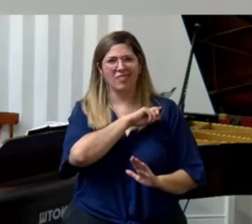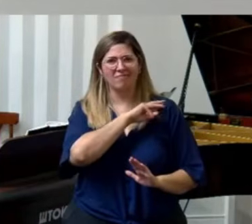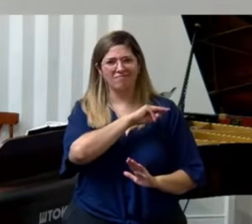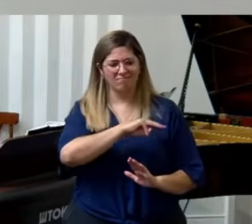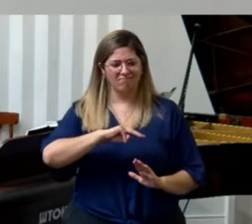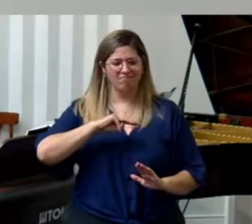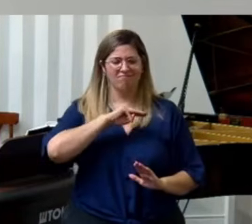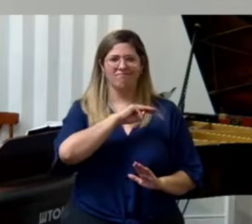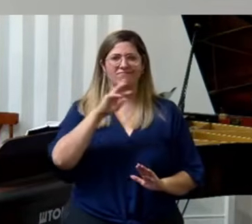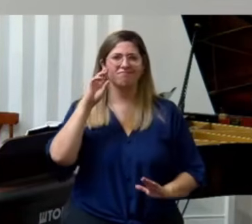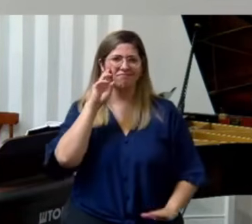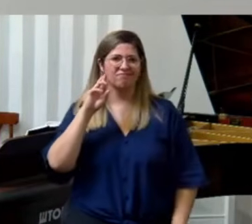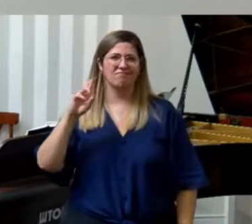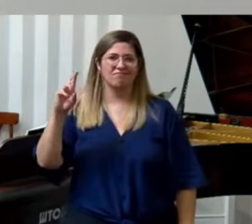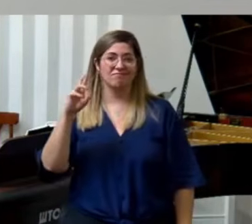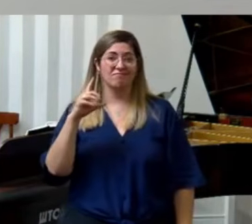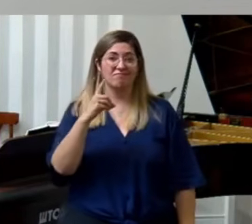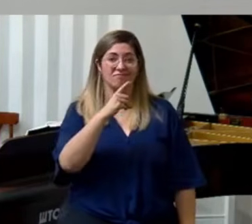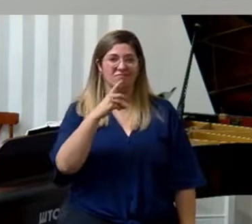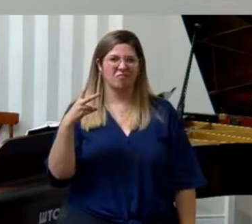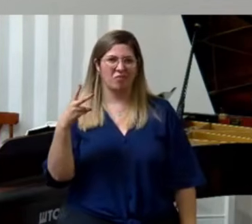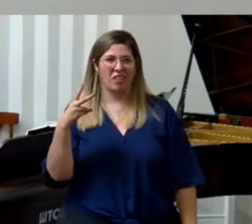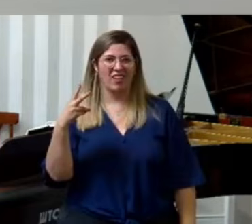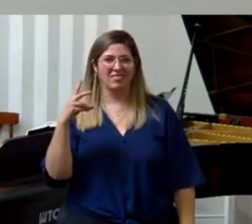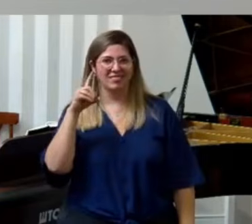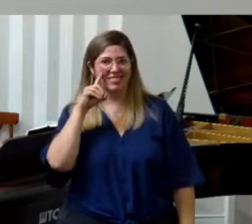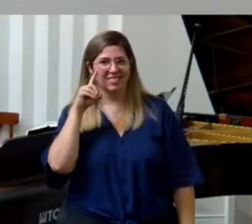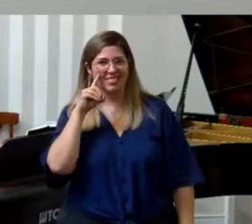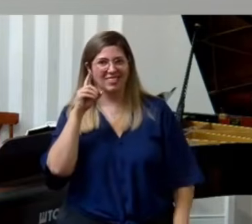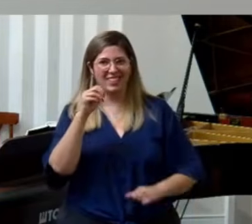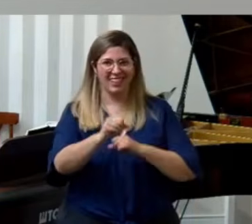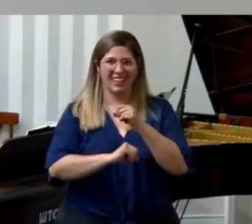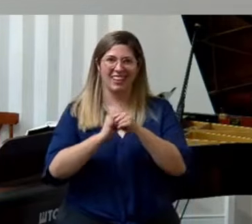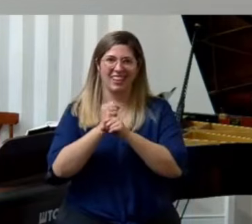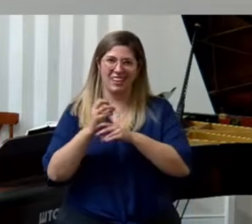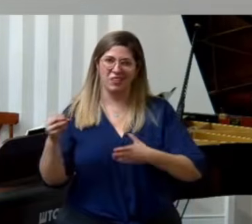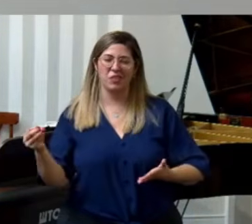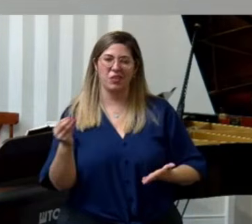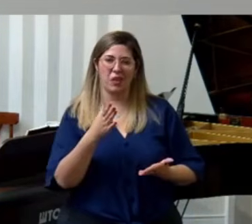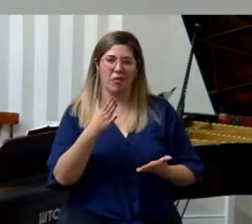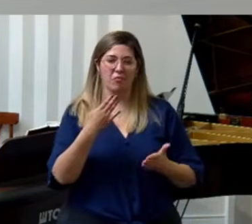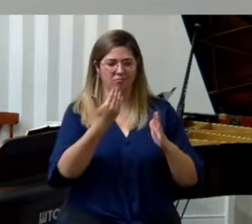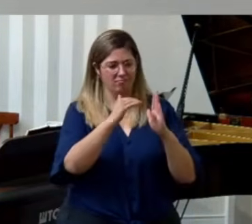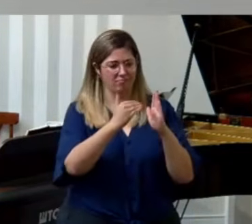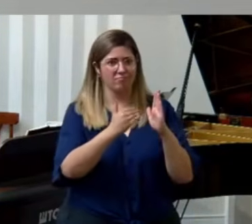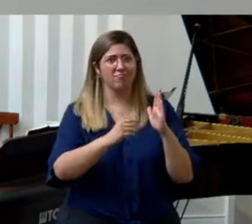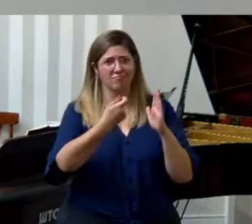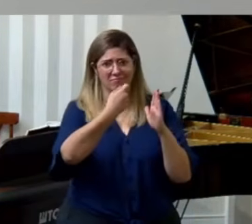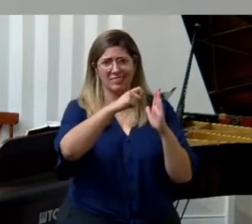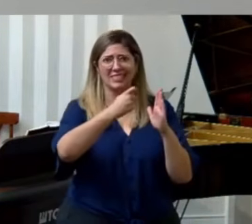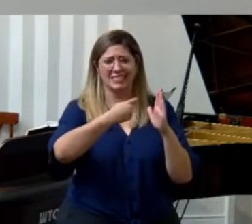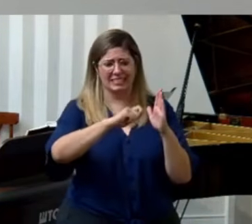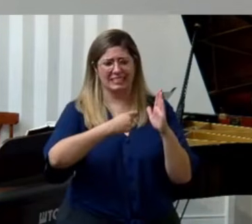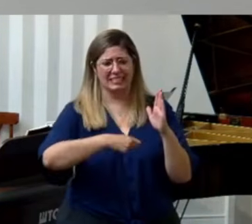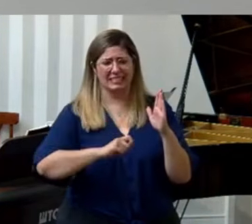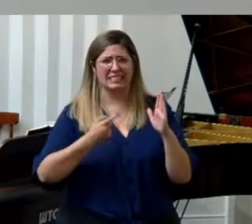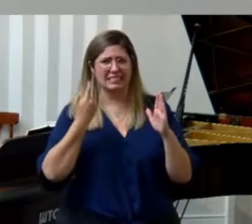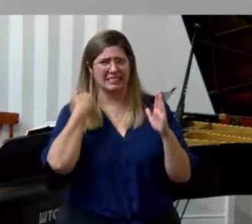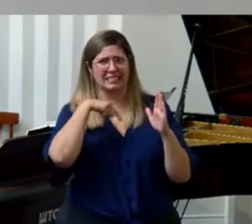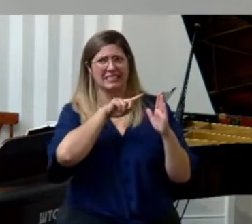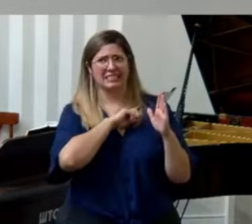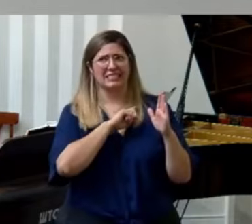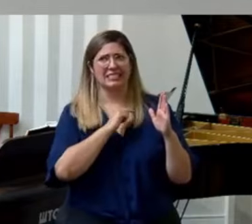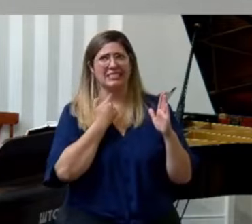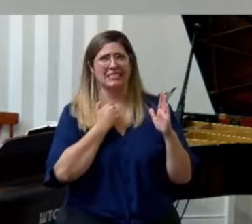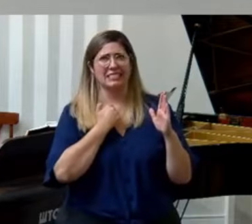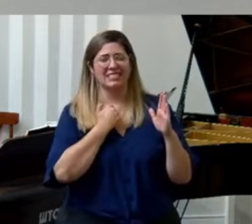após 12 dias de um ano que se iniciou, coloquemos no papel aquilo que nós almejamos no início do ano. Coloquemos no